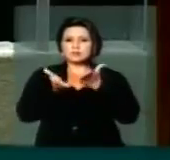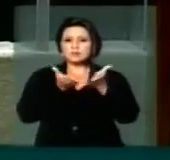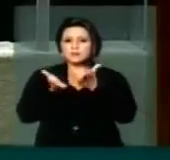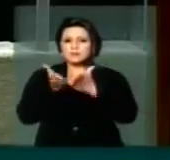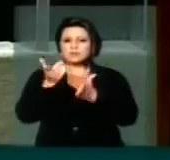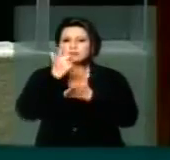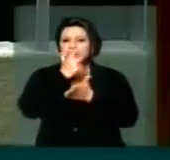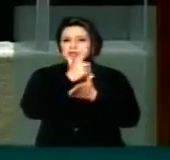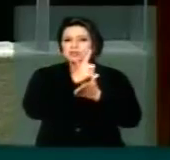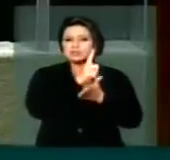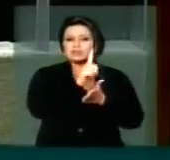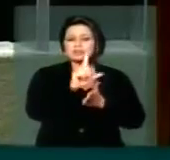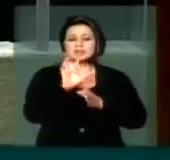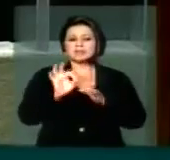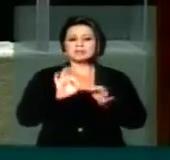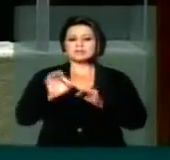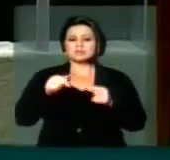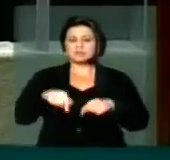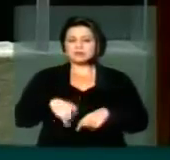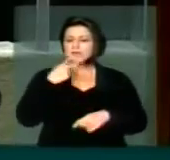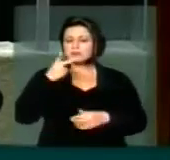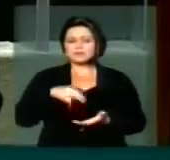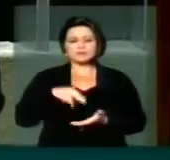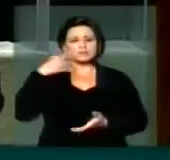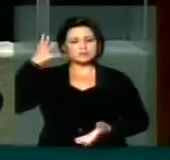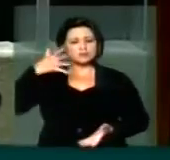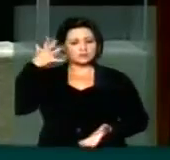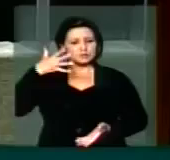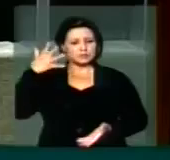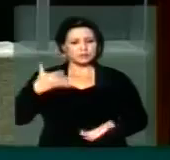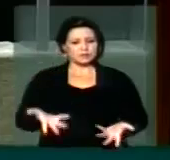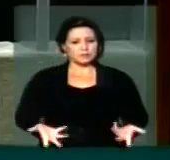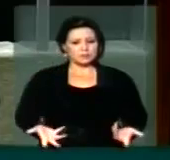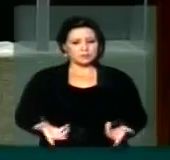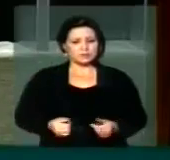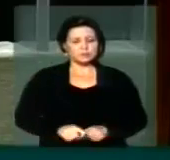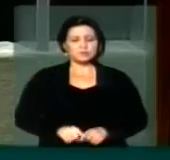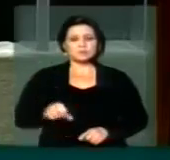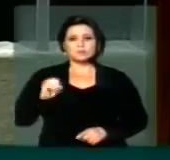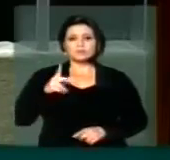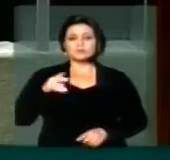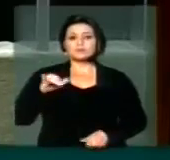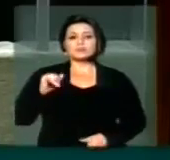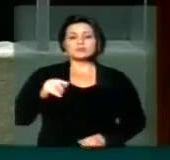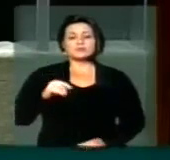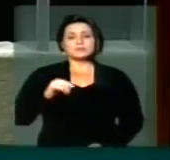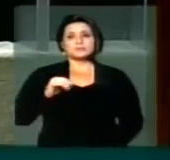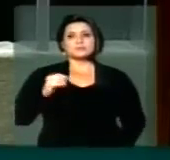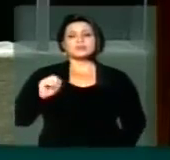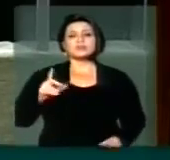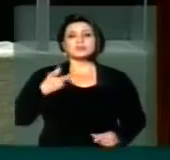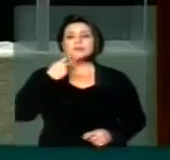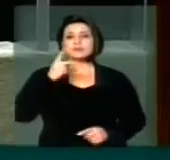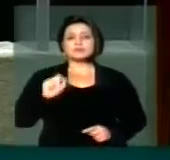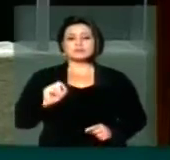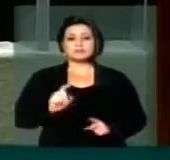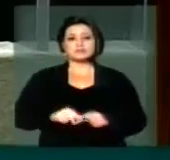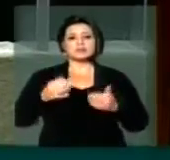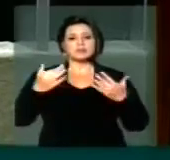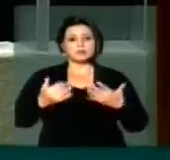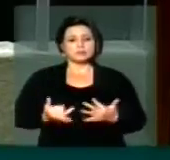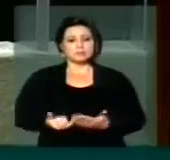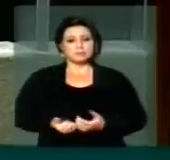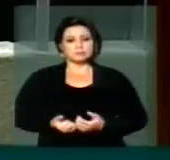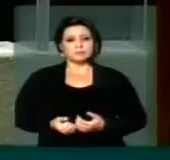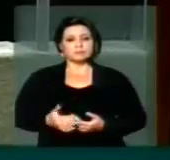do mercado. É isso que se acabou de falar aqui na tribuna agora há pouco, pelo lado da oposição. E eu queria, senhor presidente,